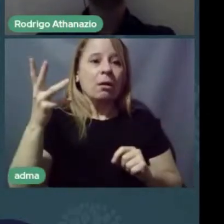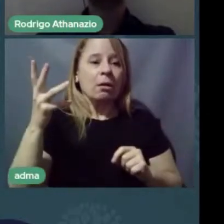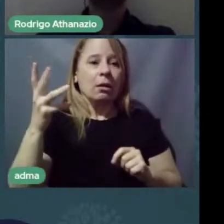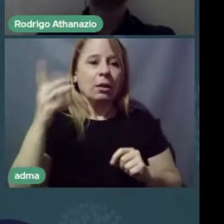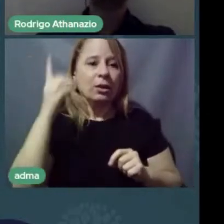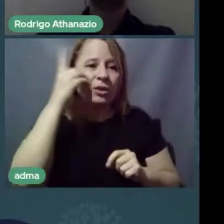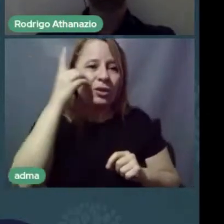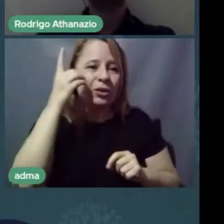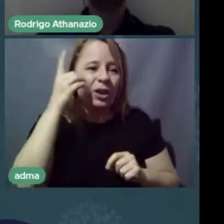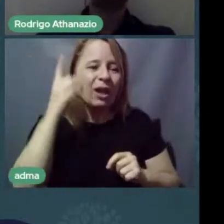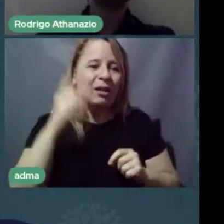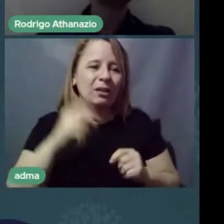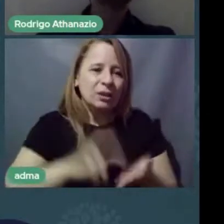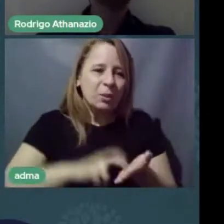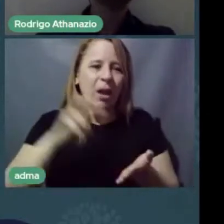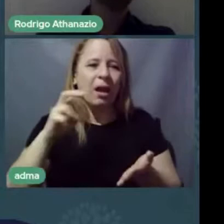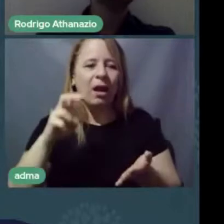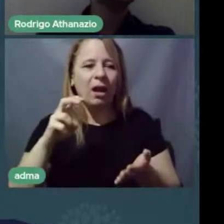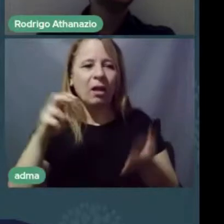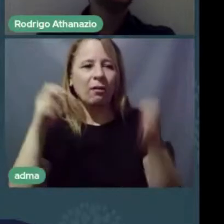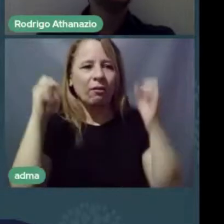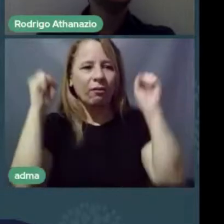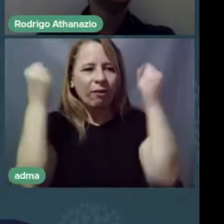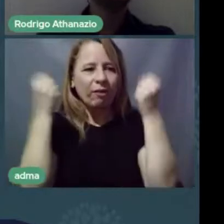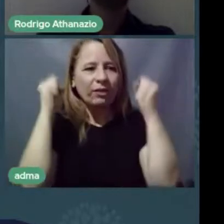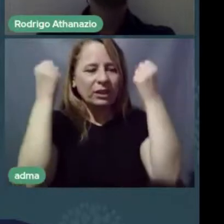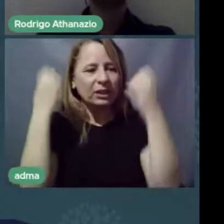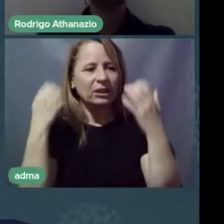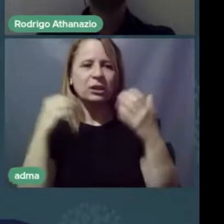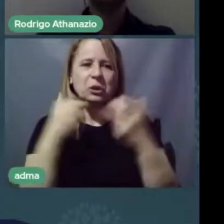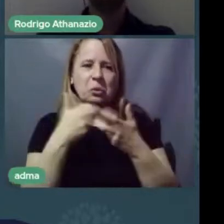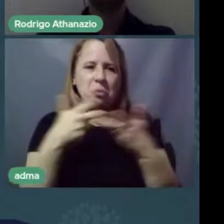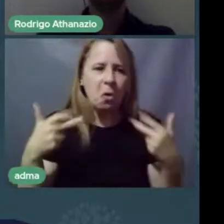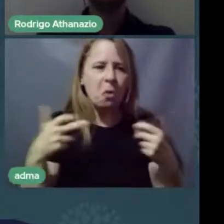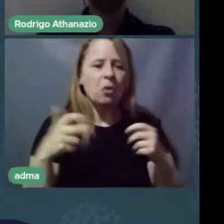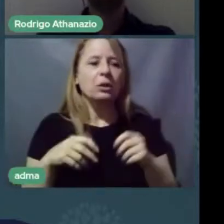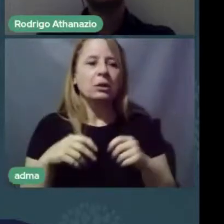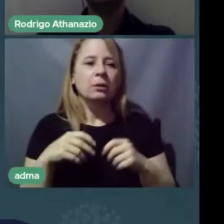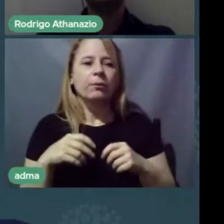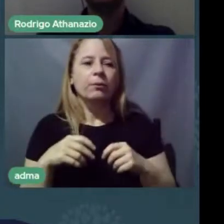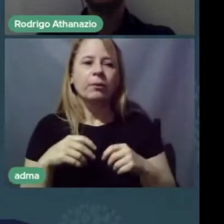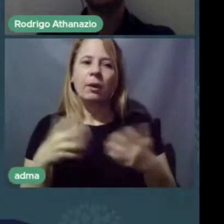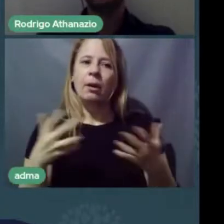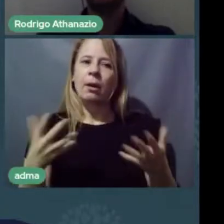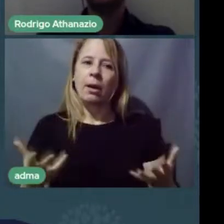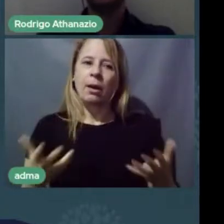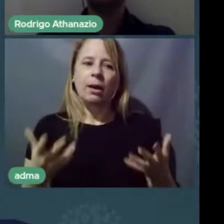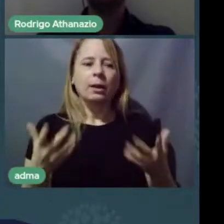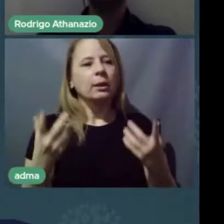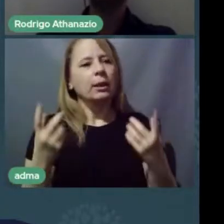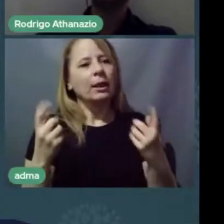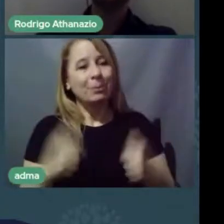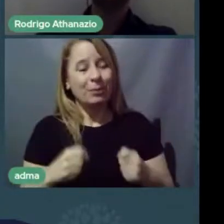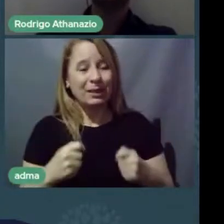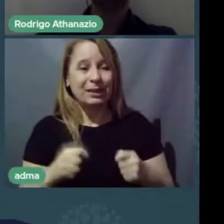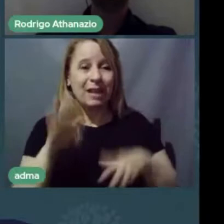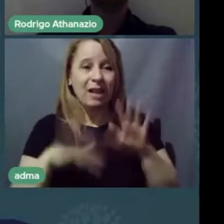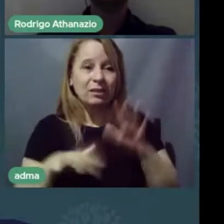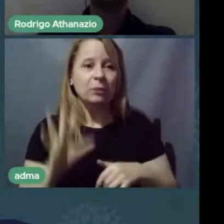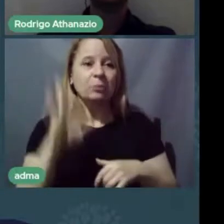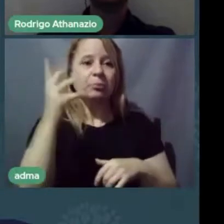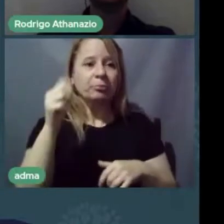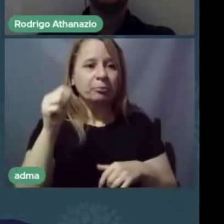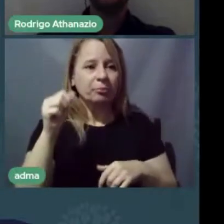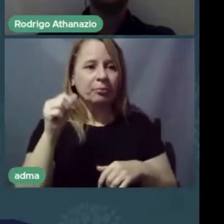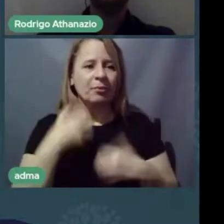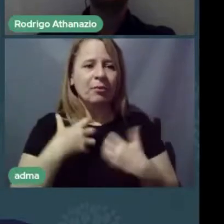dia, quando vai fazer algum exercício, quando tem alguma exposição, alguma coisa, ele pode abrir mão de uma outra terapia de resgate naquele momento que ele está